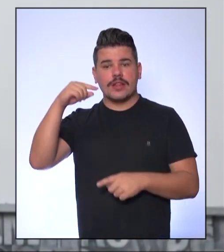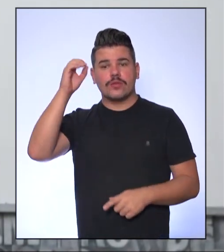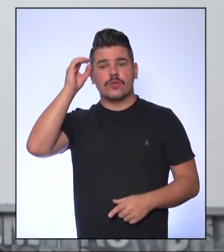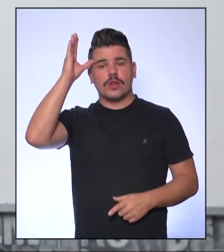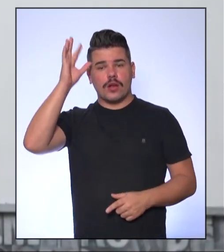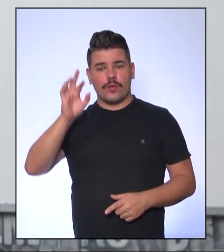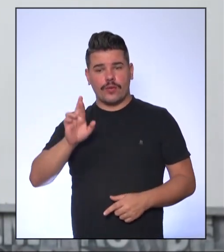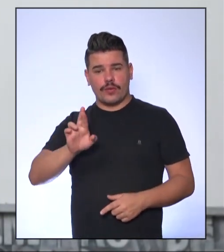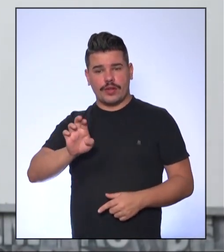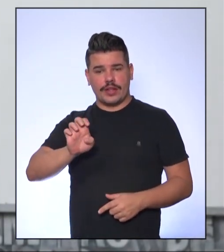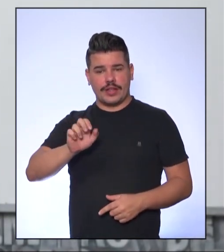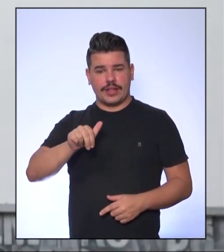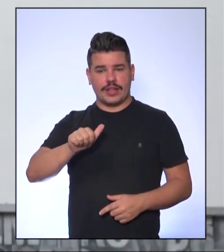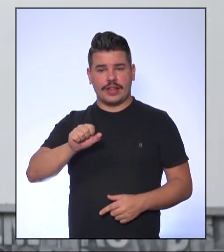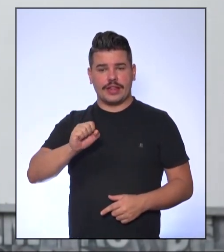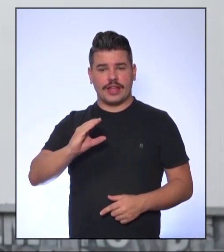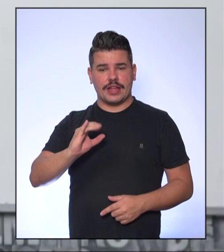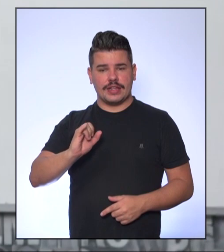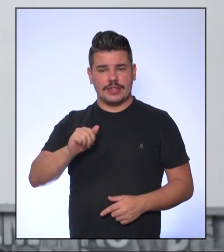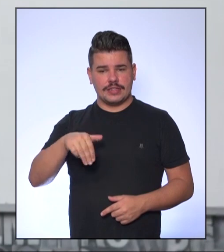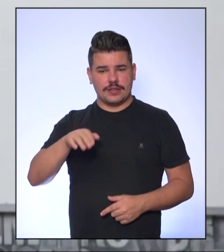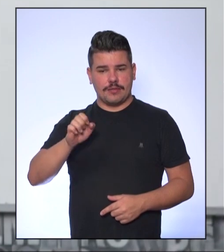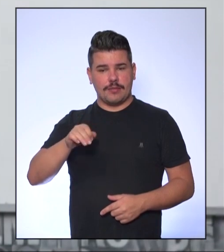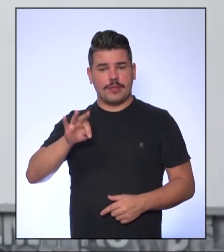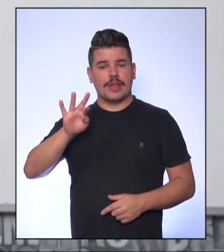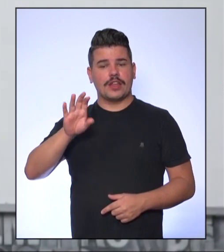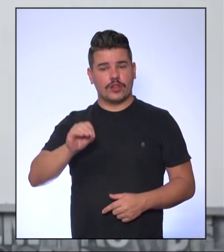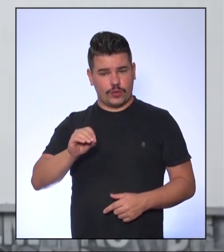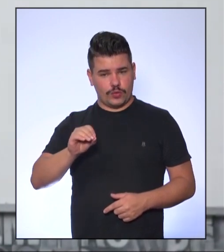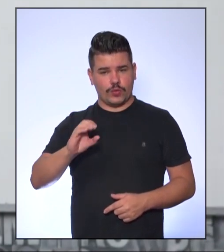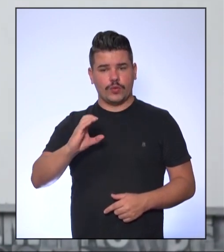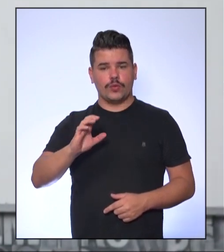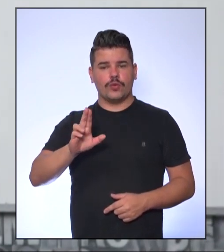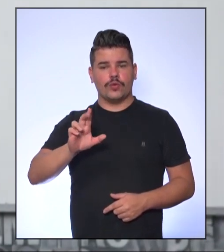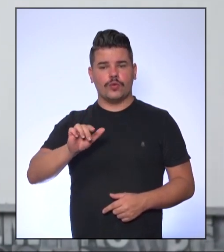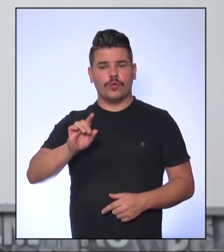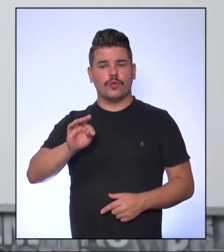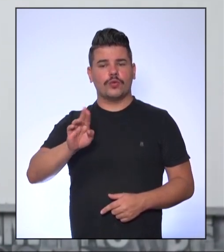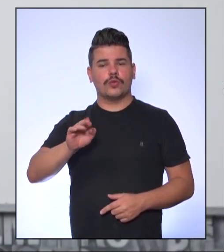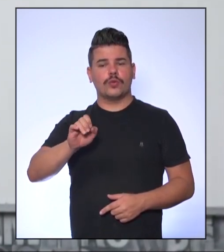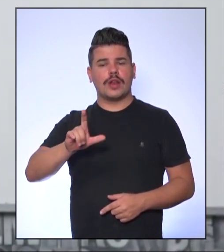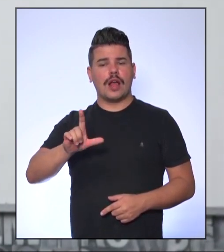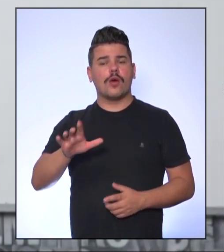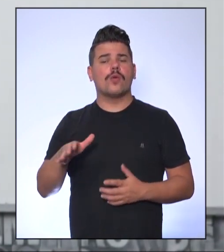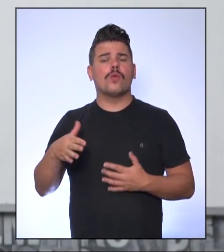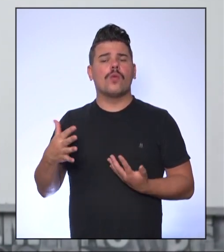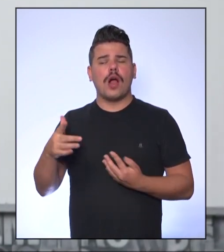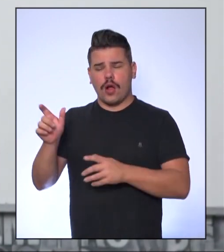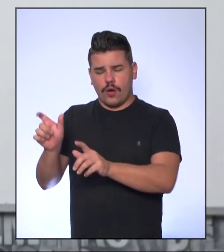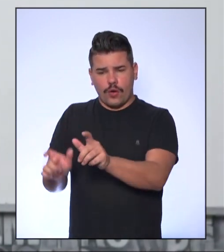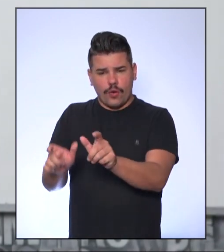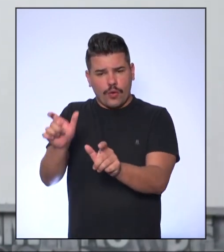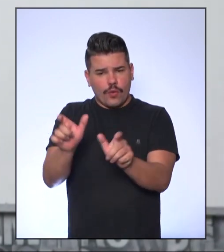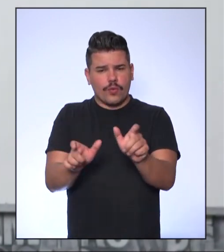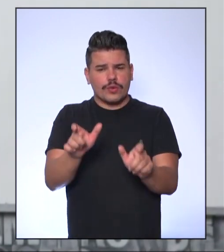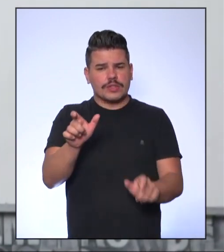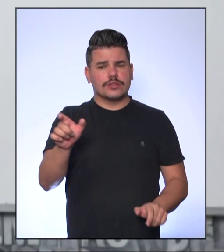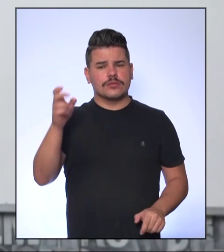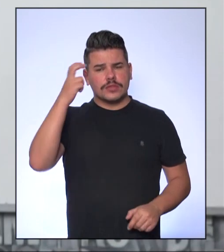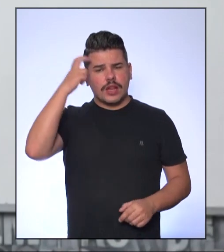isso. Tá? Professor, como assim? Quais intelectuais? Quais intelectuais?